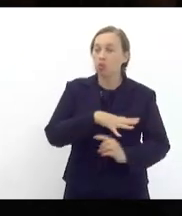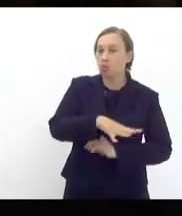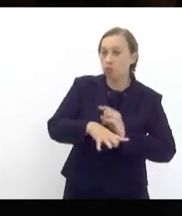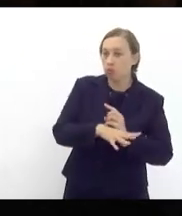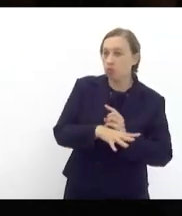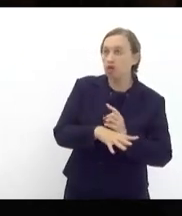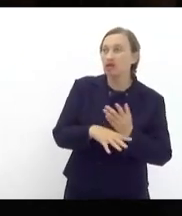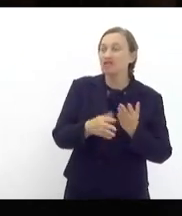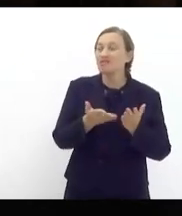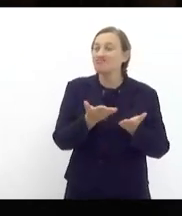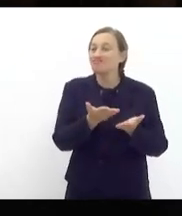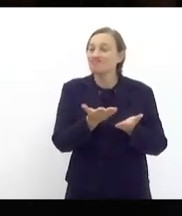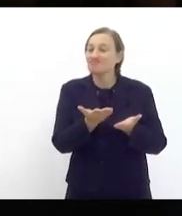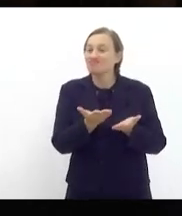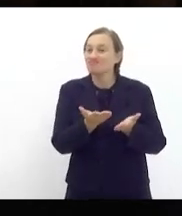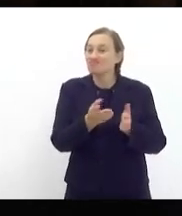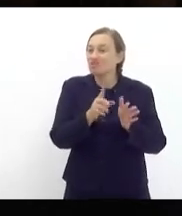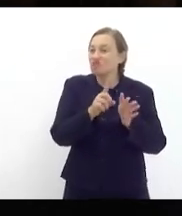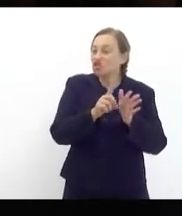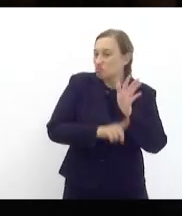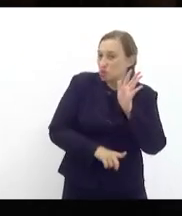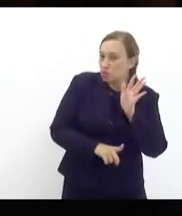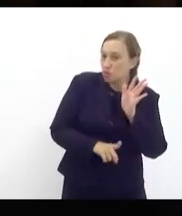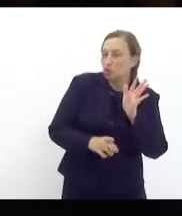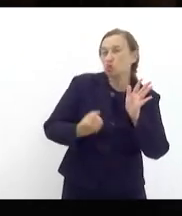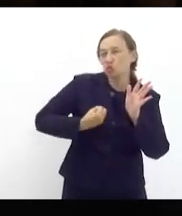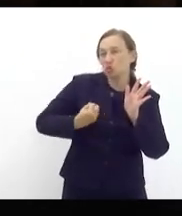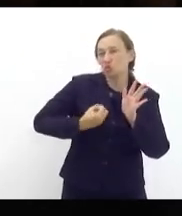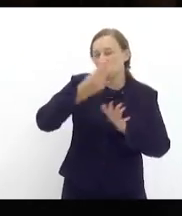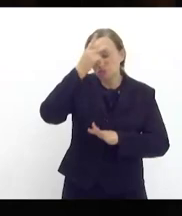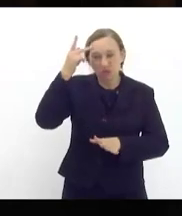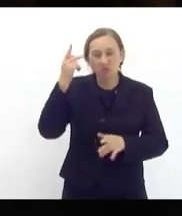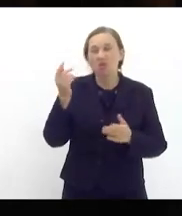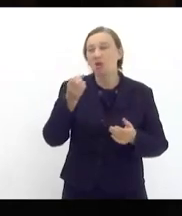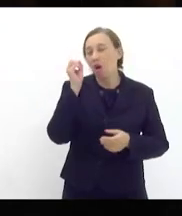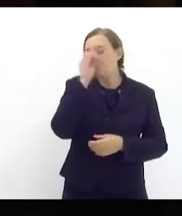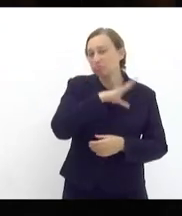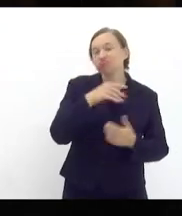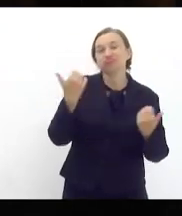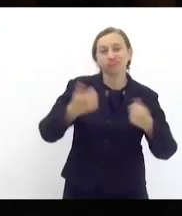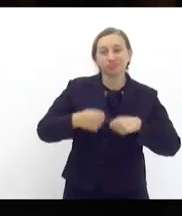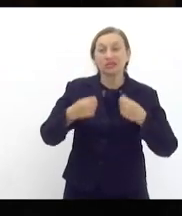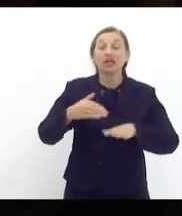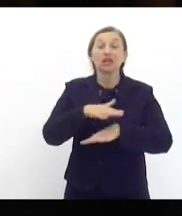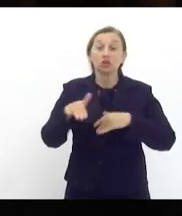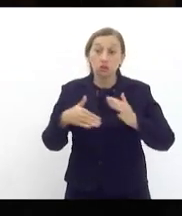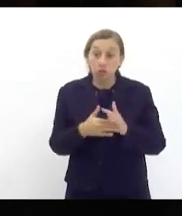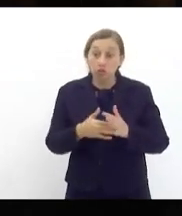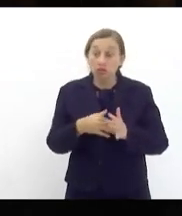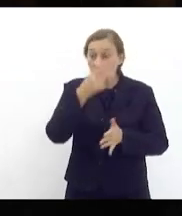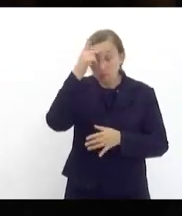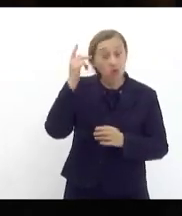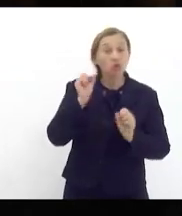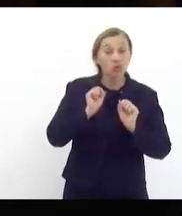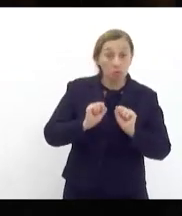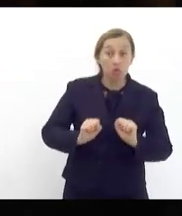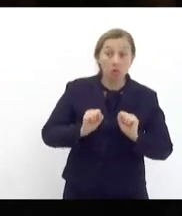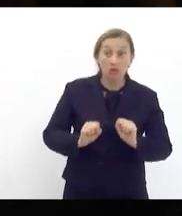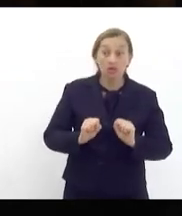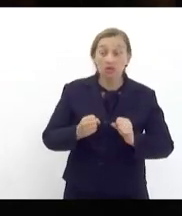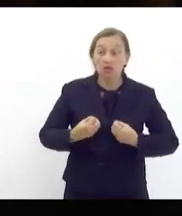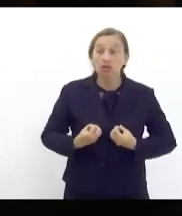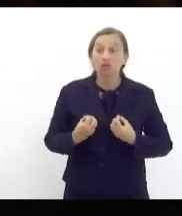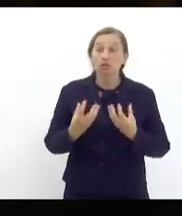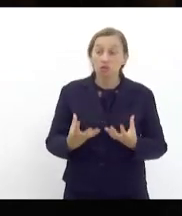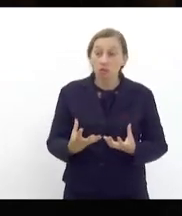caiu em descrédito, e isso é um absurdo. Nós precisamos que todos aqueles e aquelas que possam doar